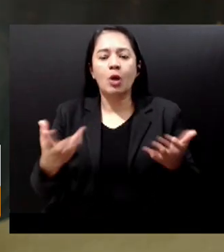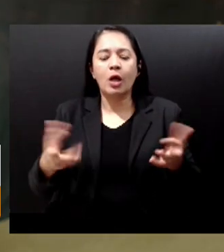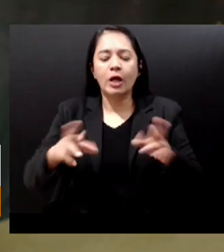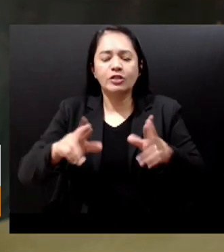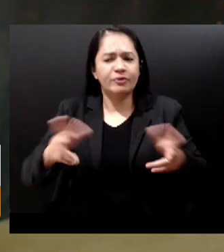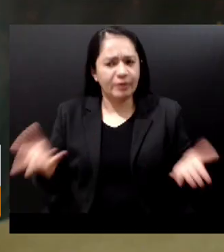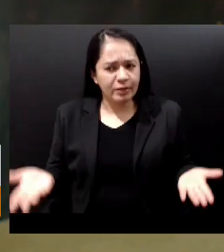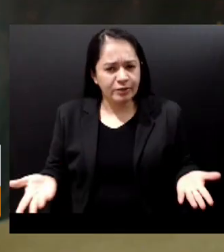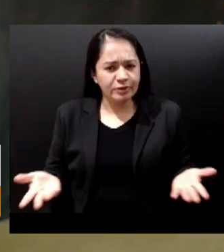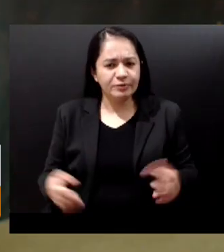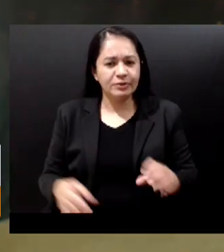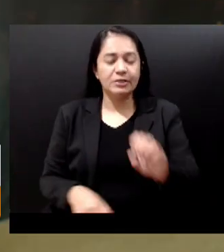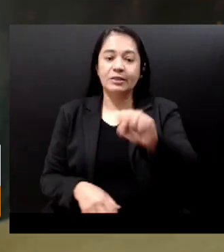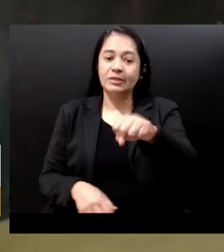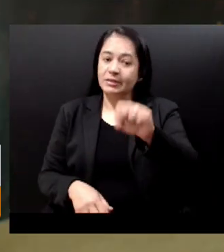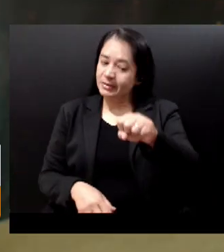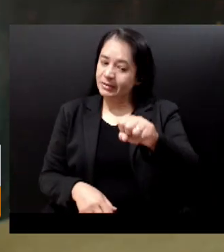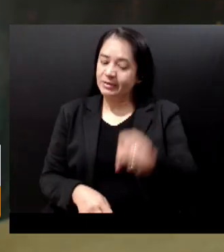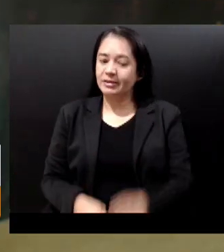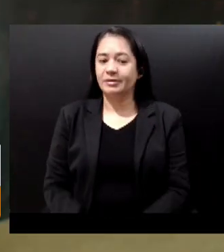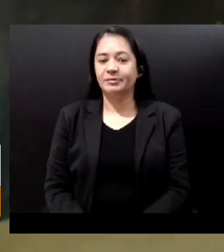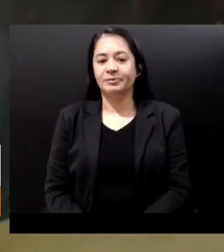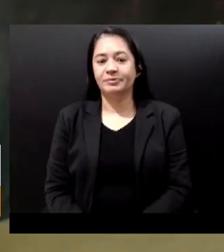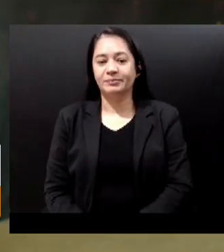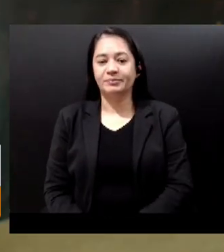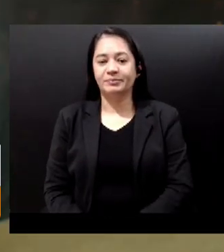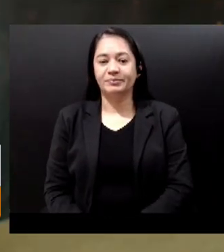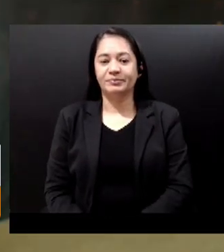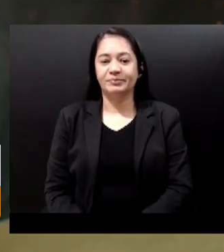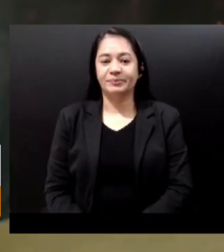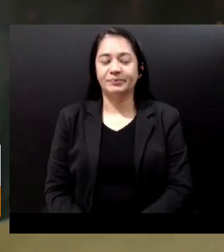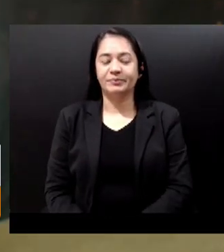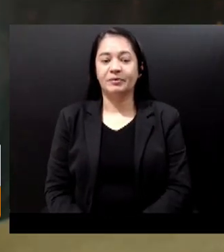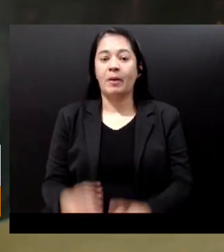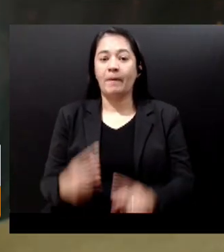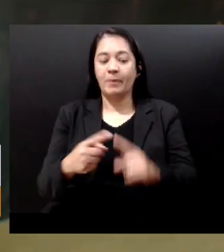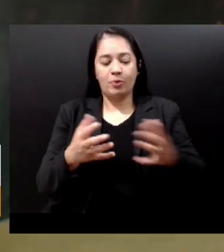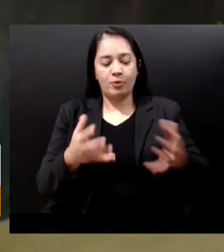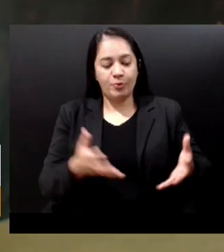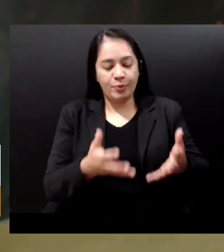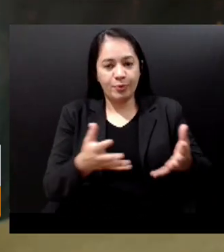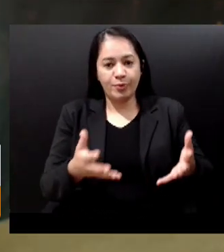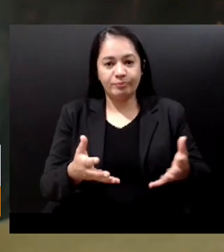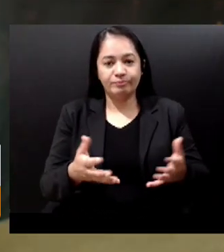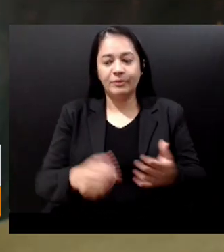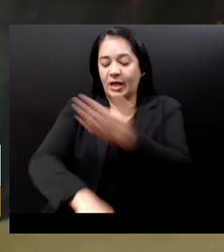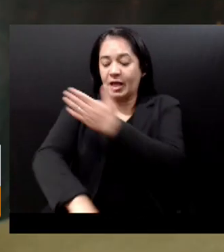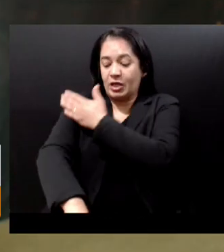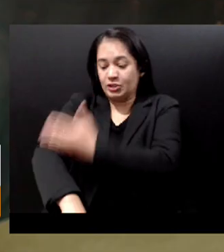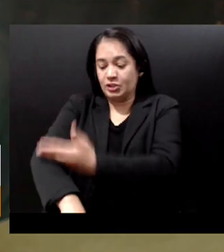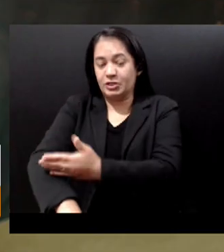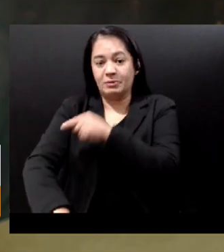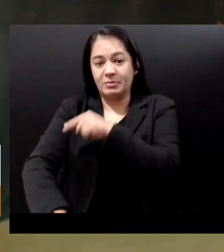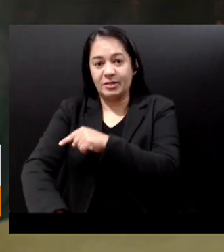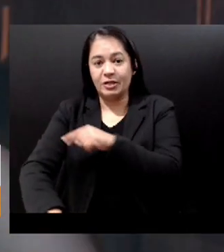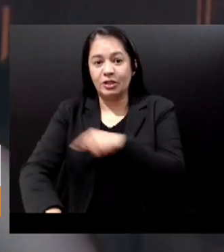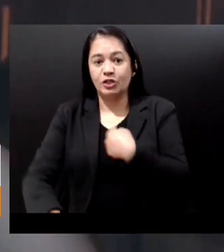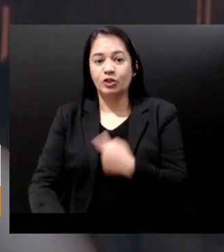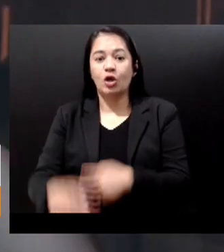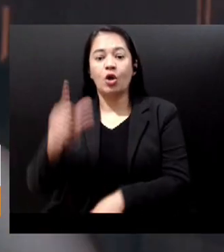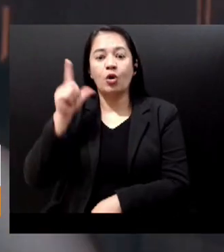Sim, é diferente porque eu imagino que a disciplina seja um meio através do qual a gente possa consolidar um